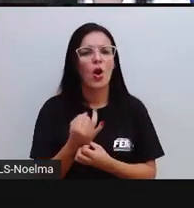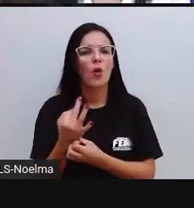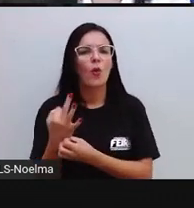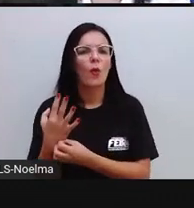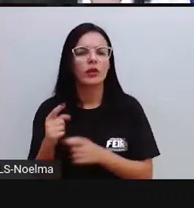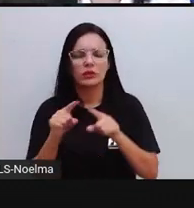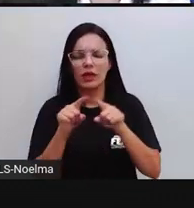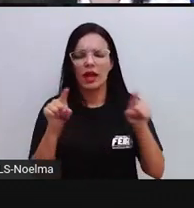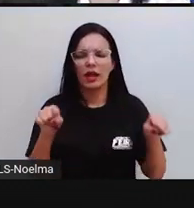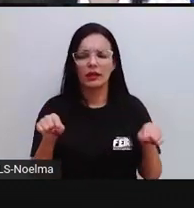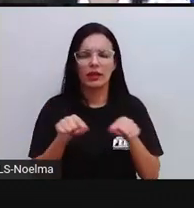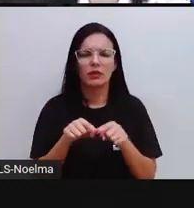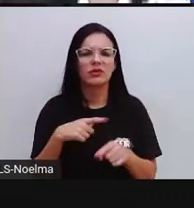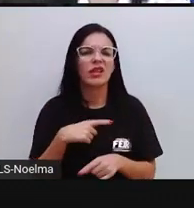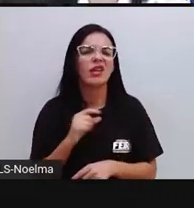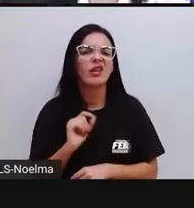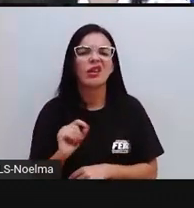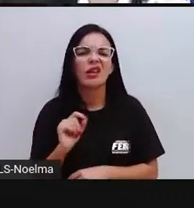aí, segundo ano?